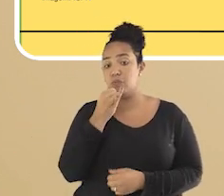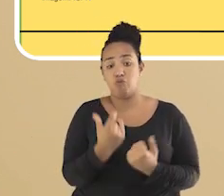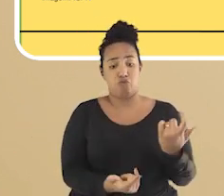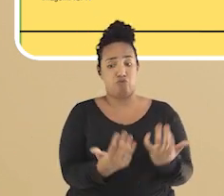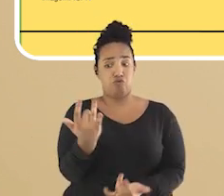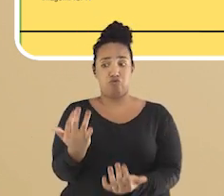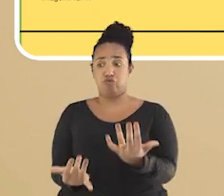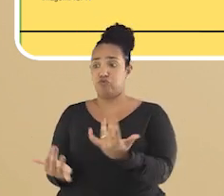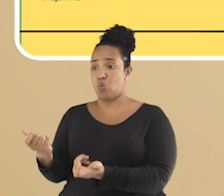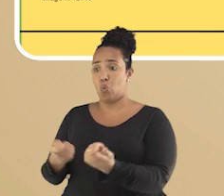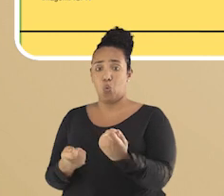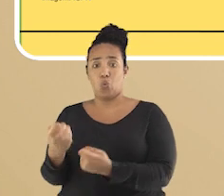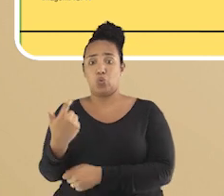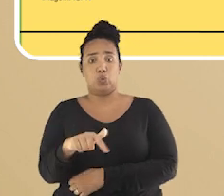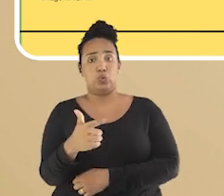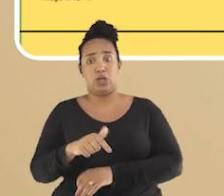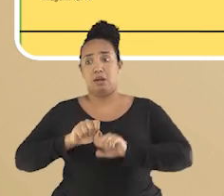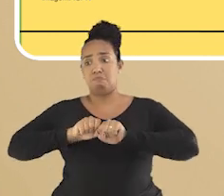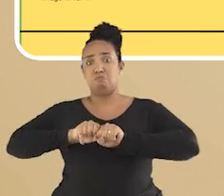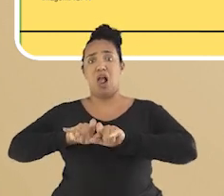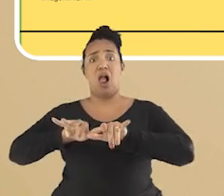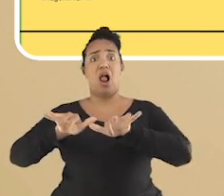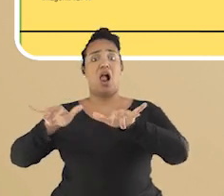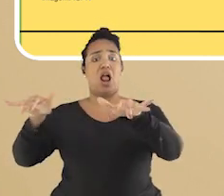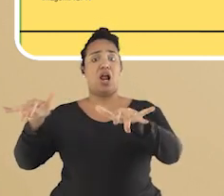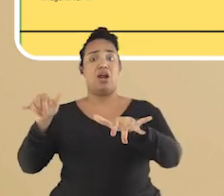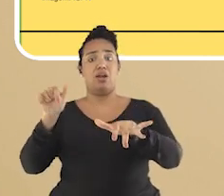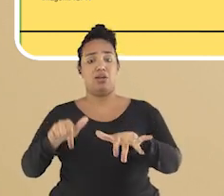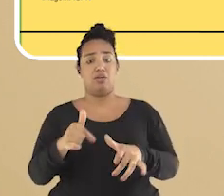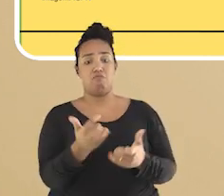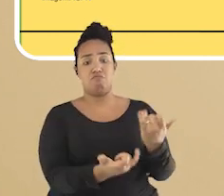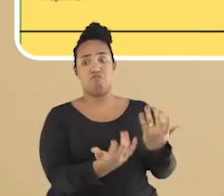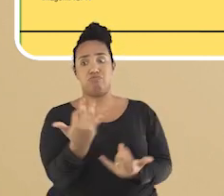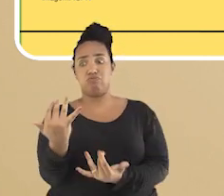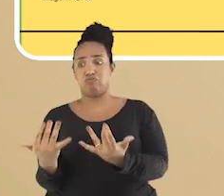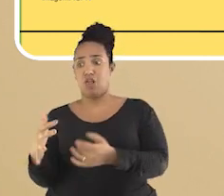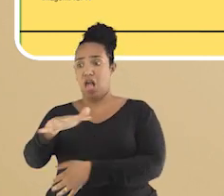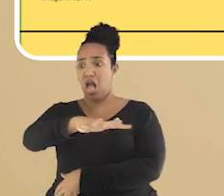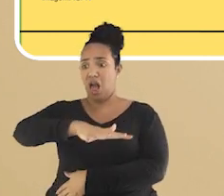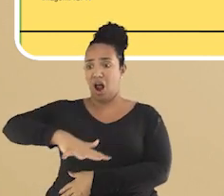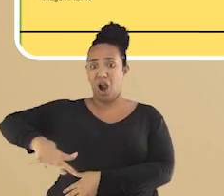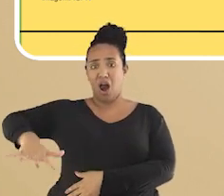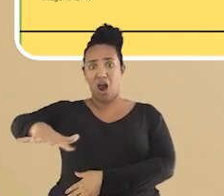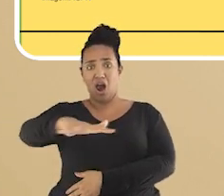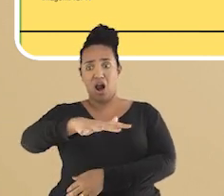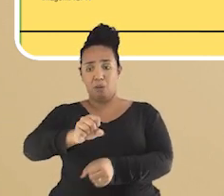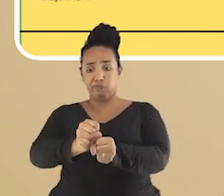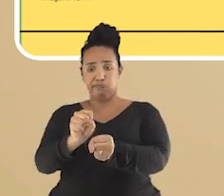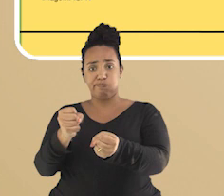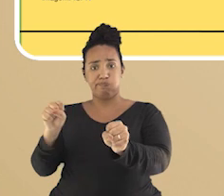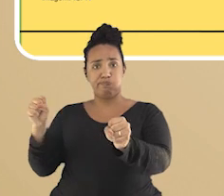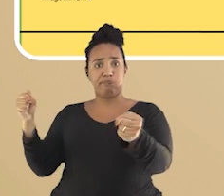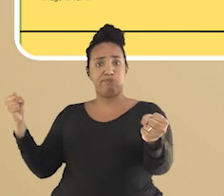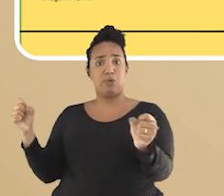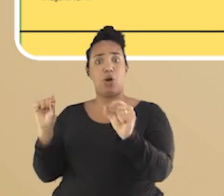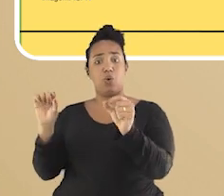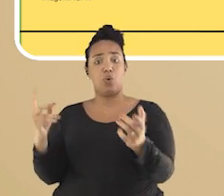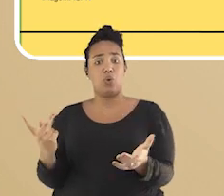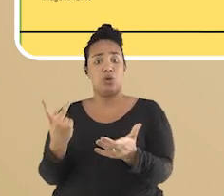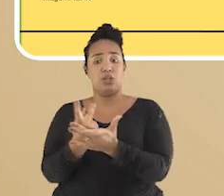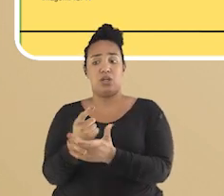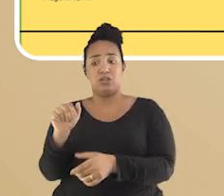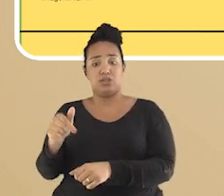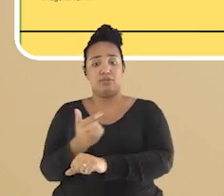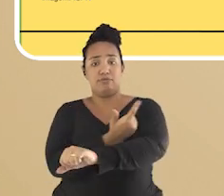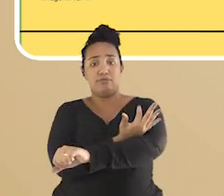sobre a vegetação e ele já consumiu uma grande área, perdendo tudo ou grande parte